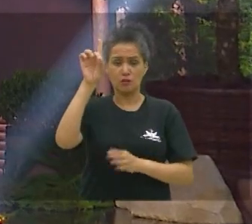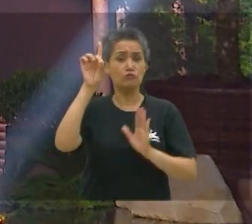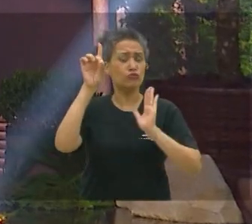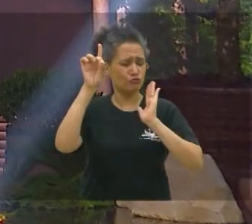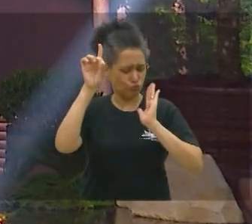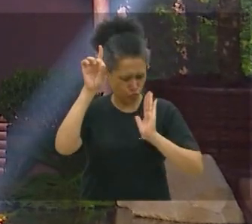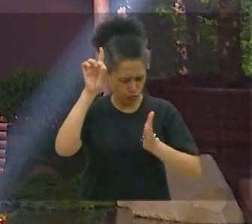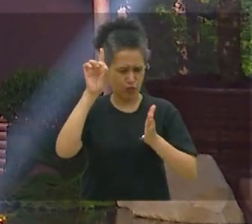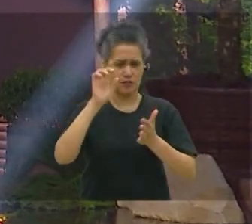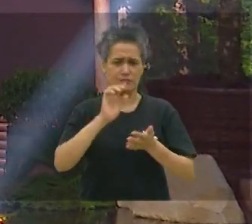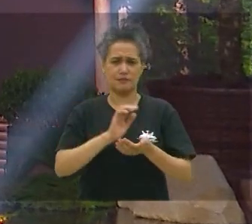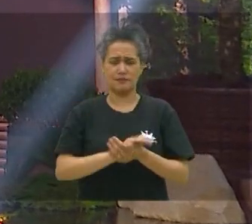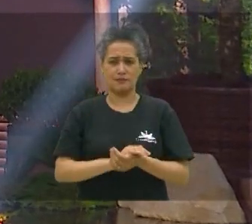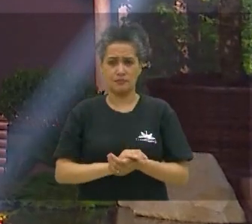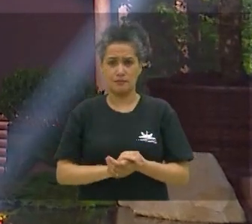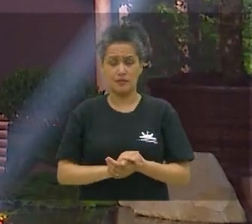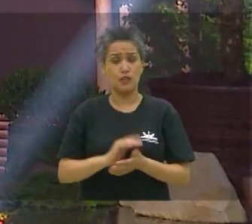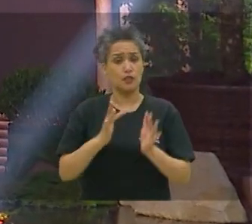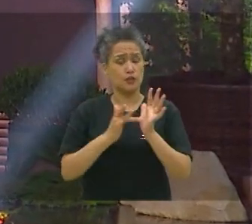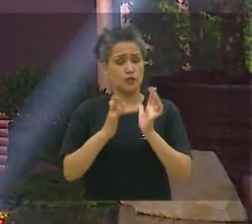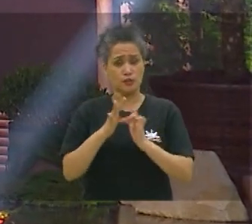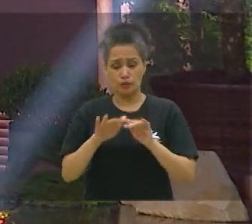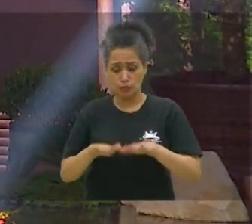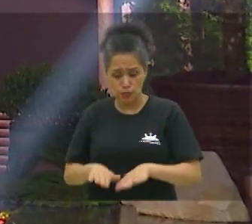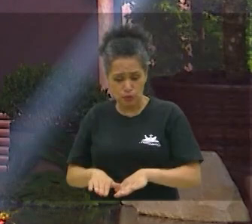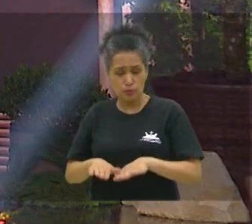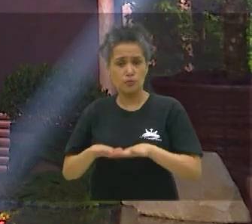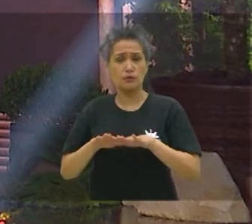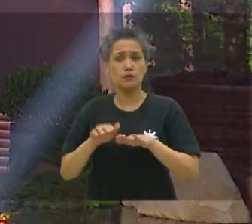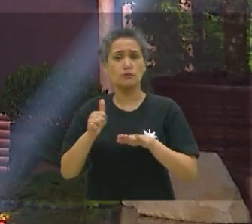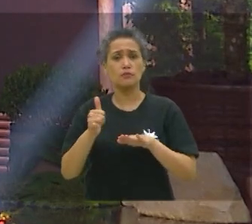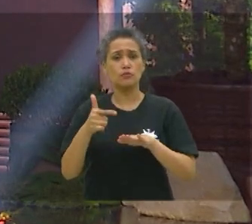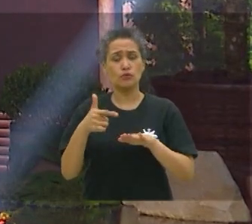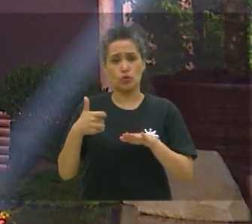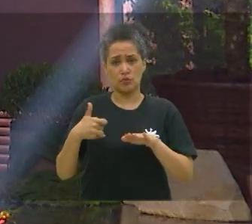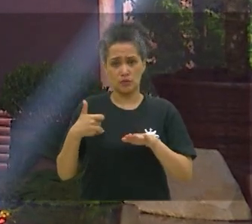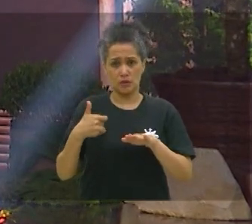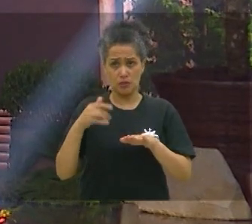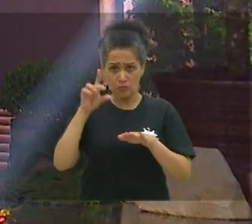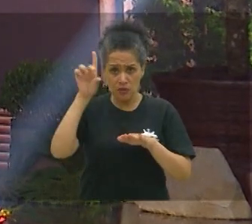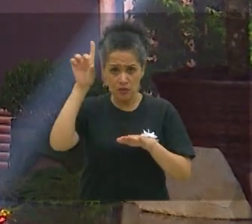Quando ele cresceu aos 12 anos no templo, era Deus? Era.